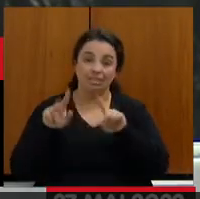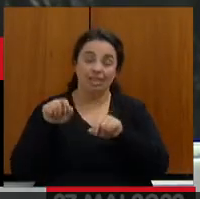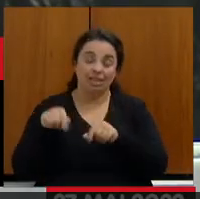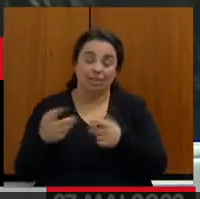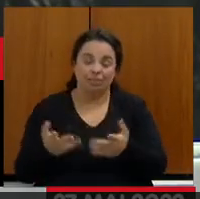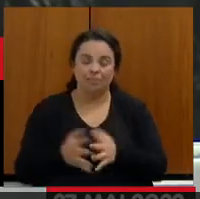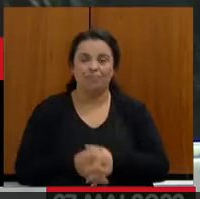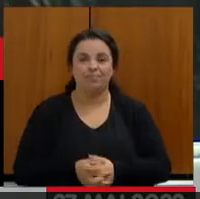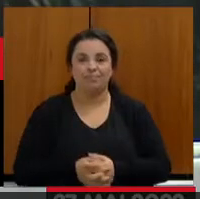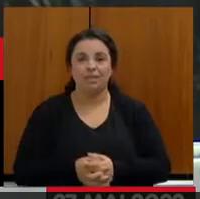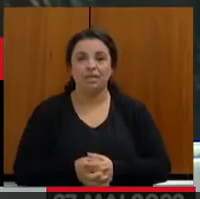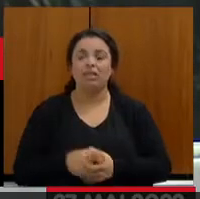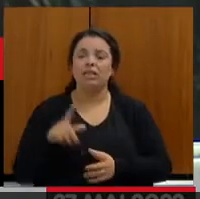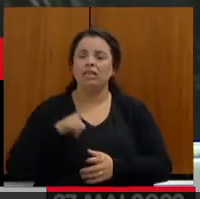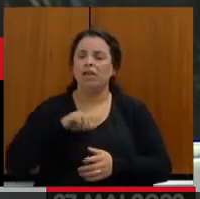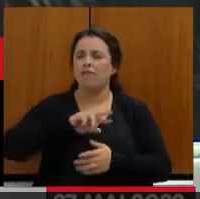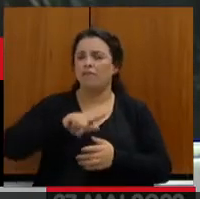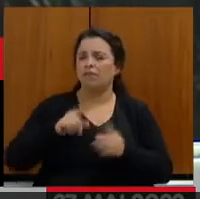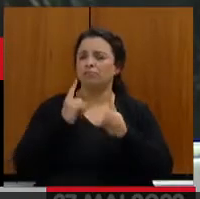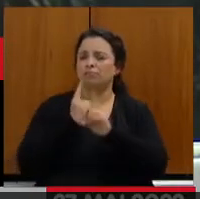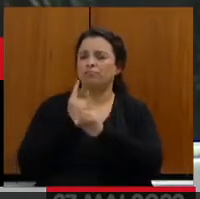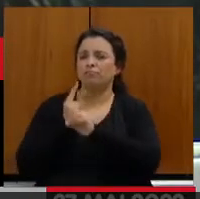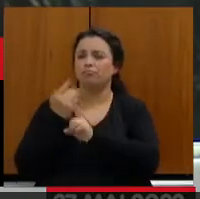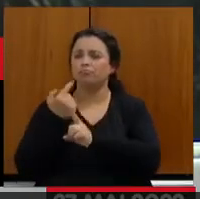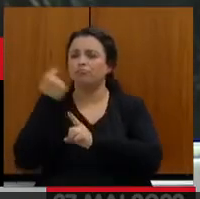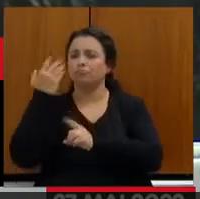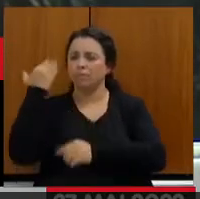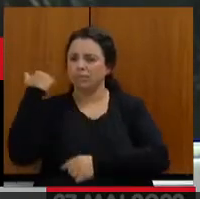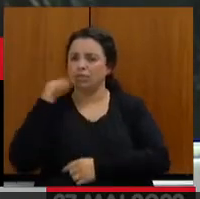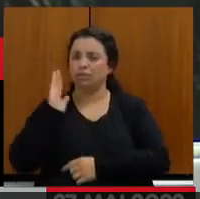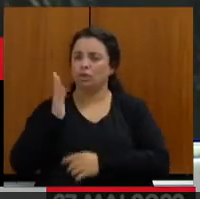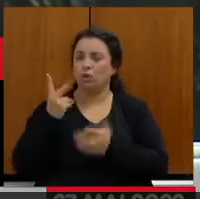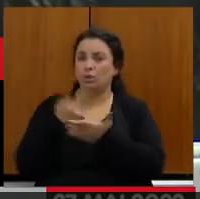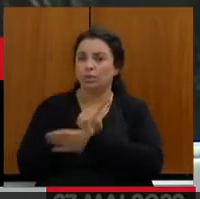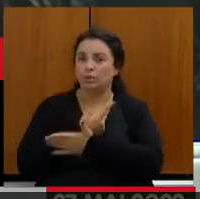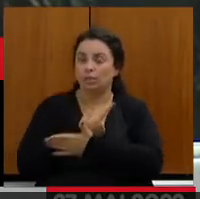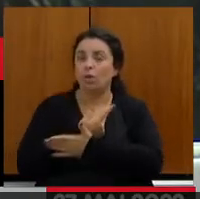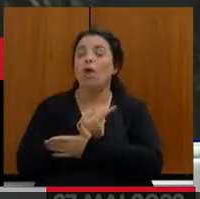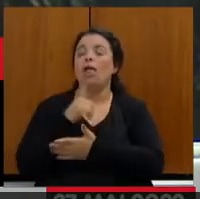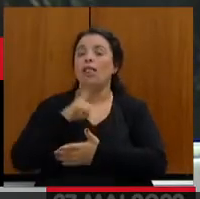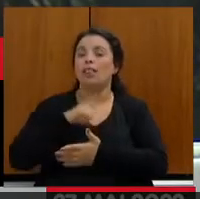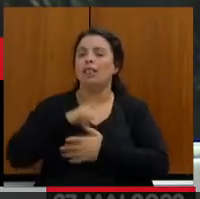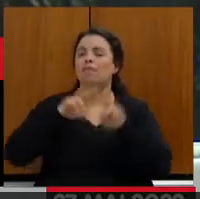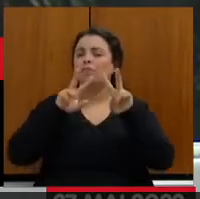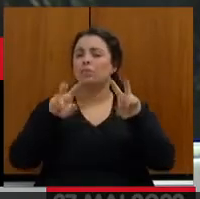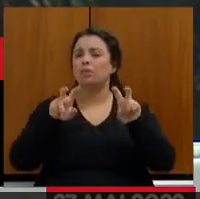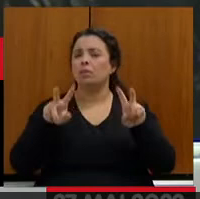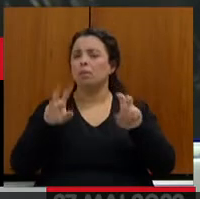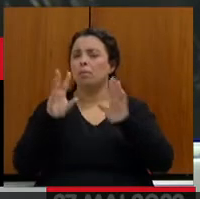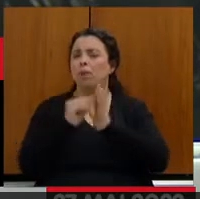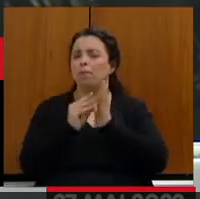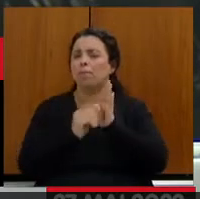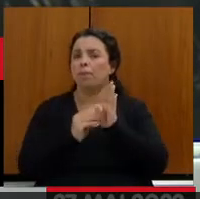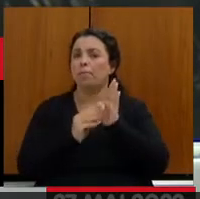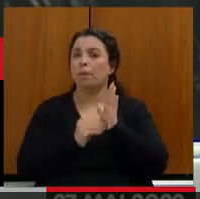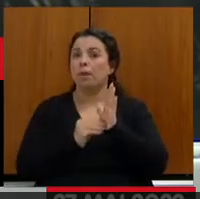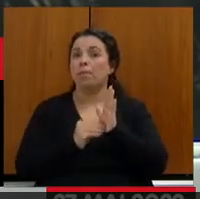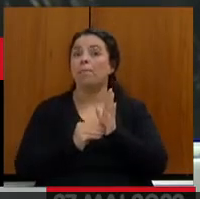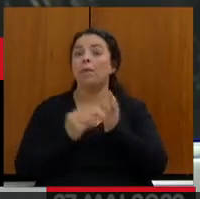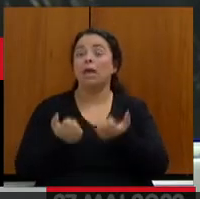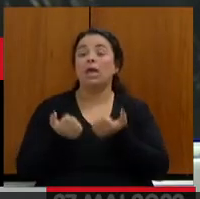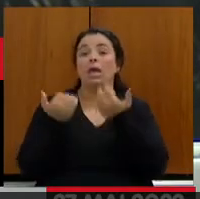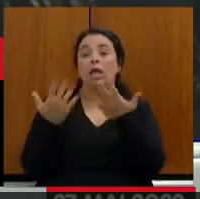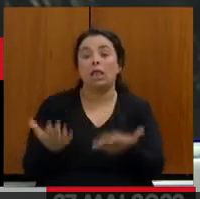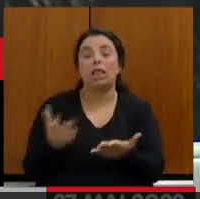muitos temas foram levantados como questões que ainda precisam ser superados para que as mulheres de Minas possam viver em